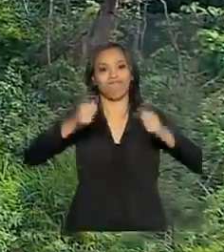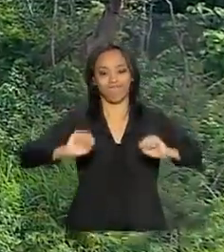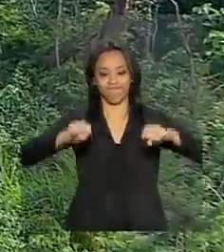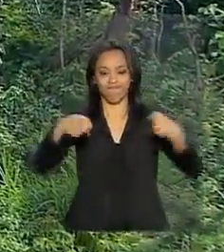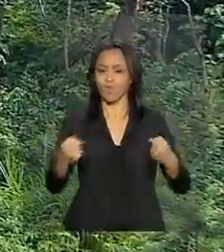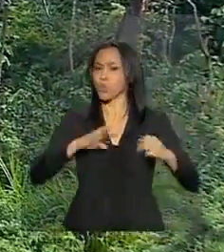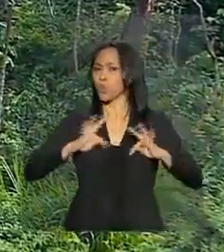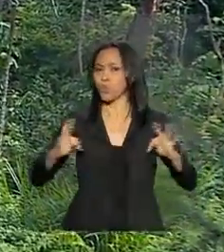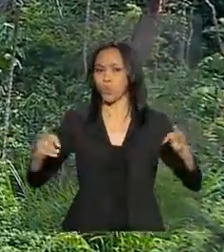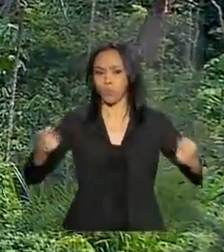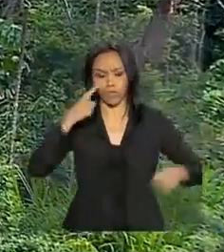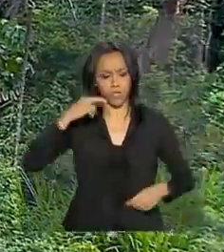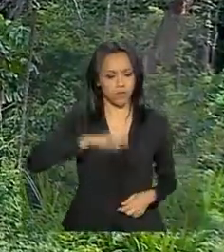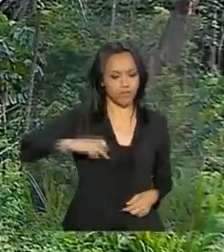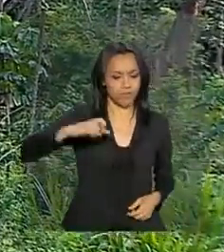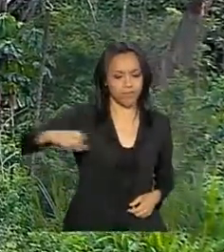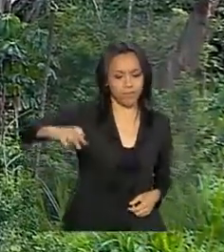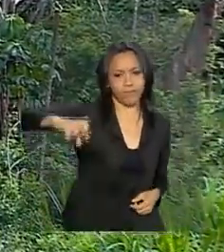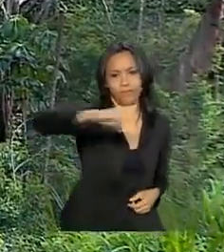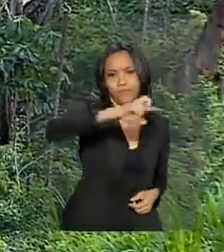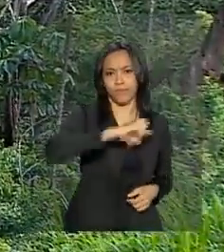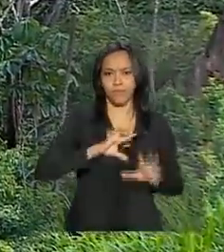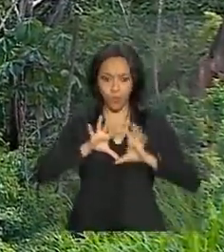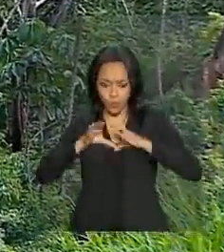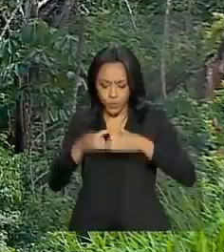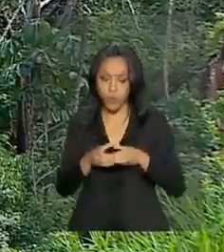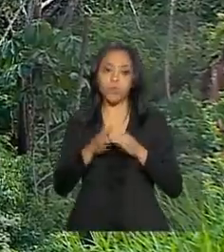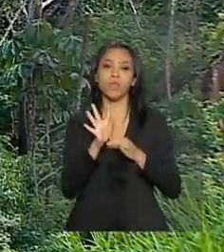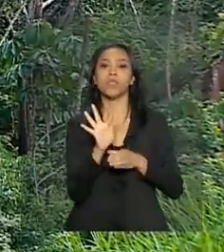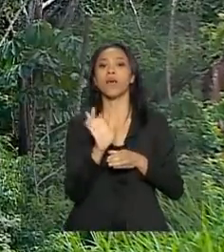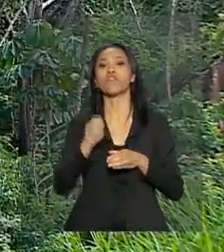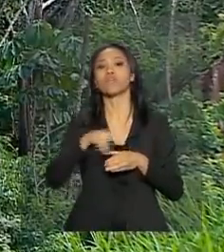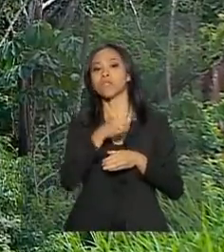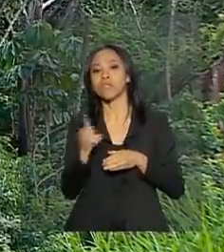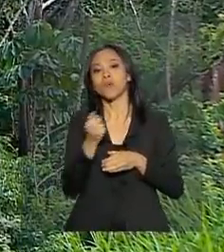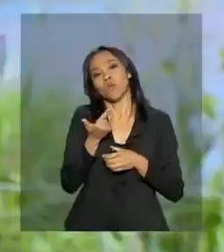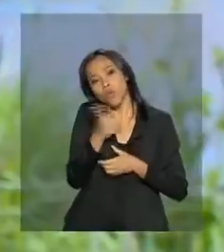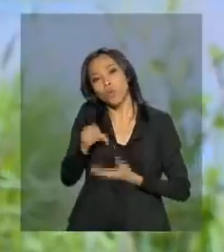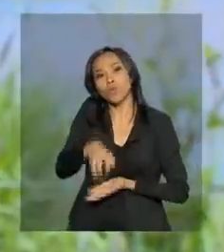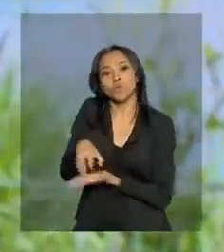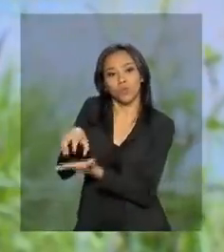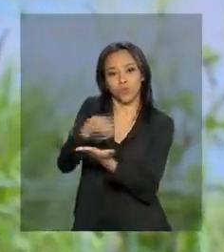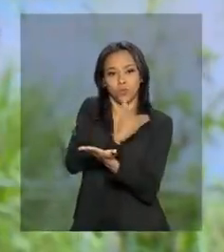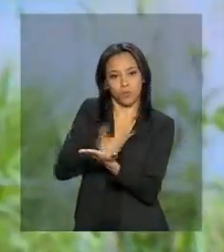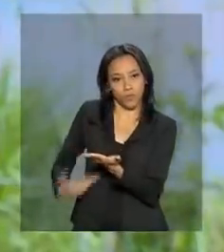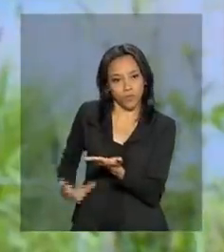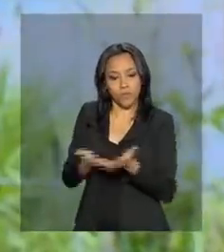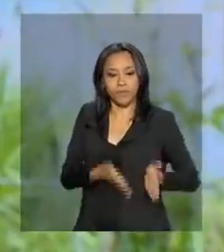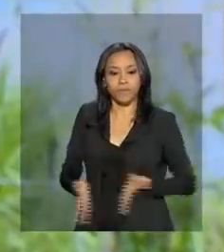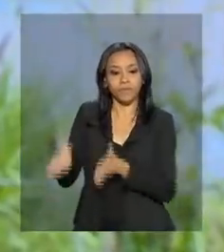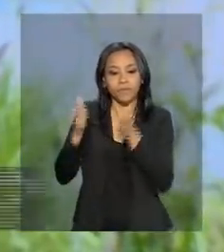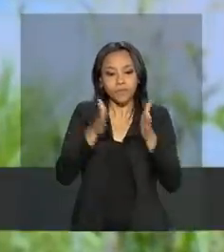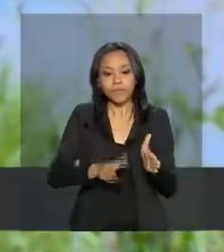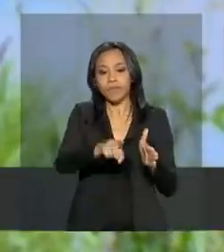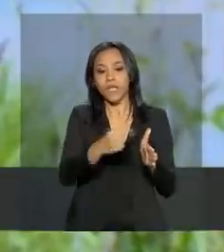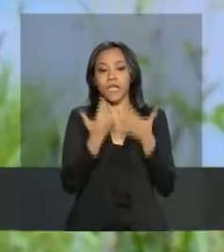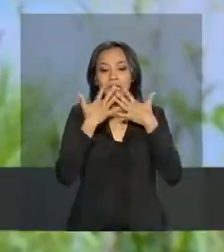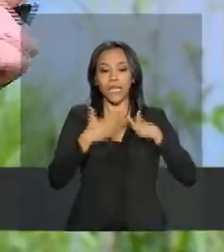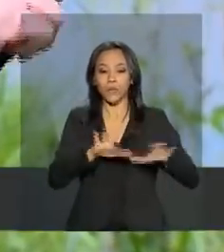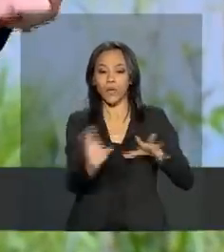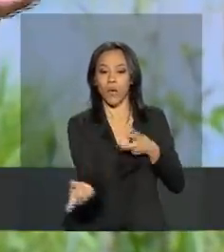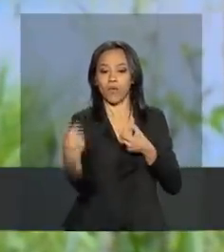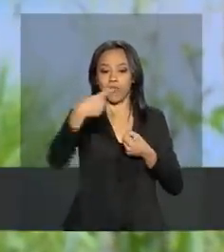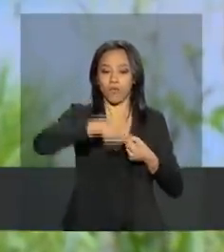será monitorado pelos técnicos da Fundação Renova e pelos órgãos ambientais. A regeneração natural,